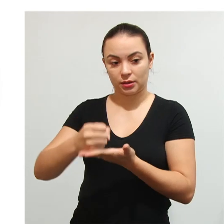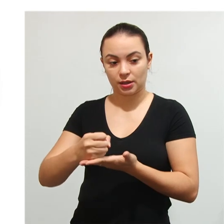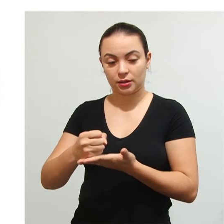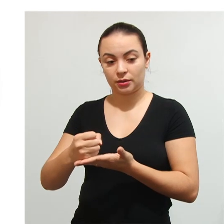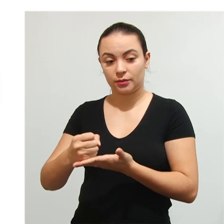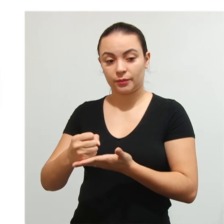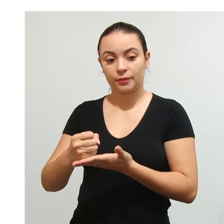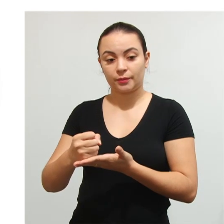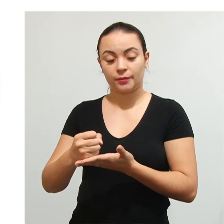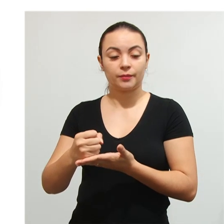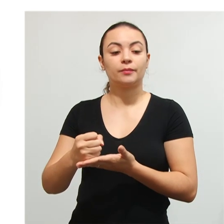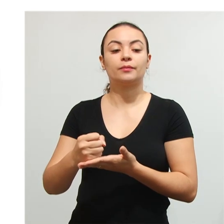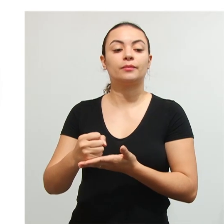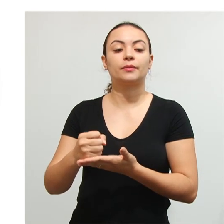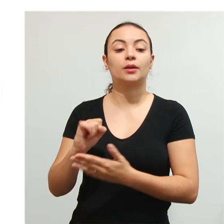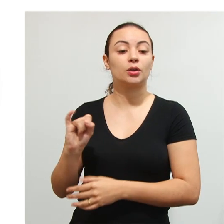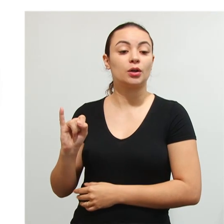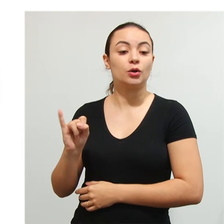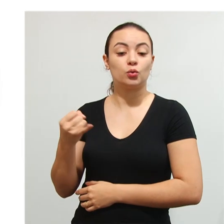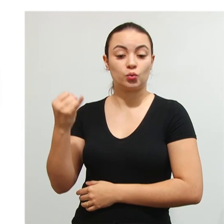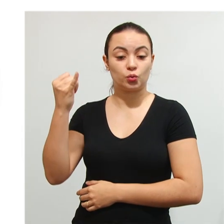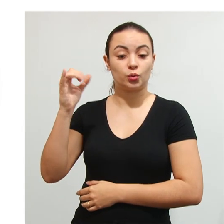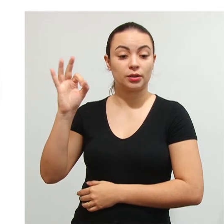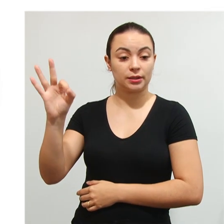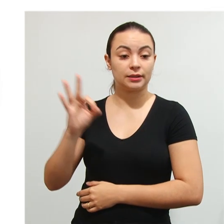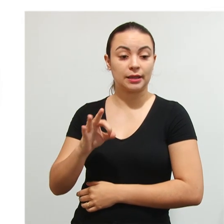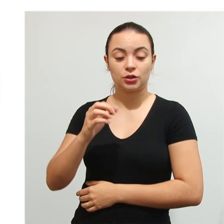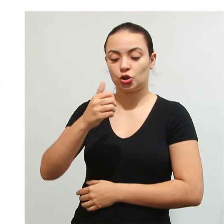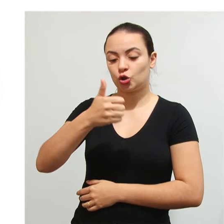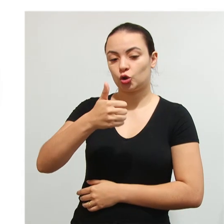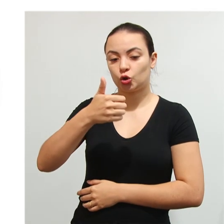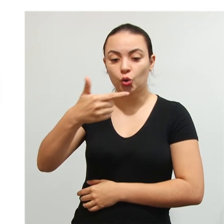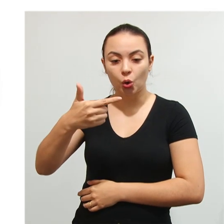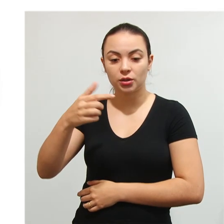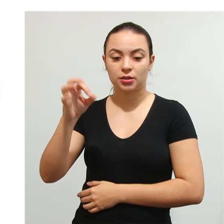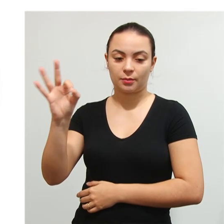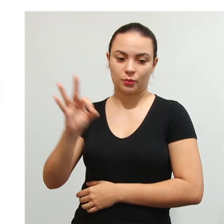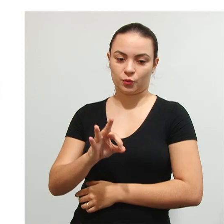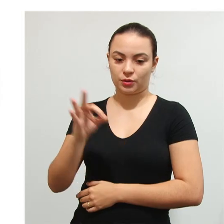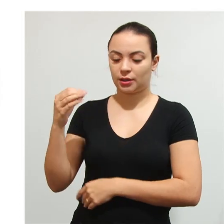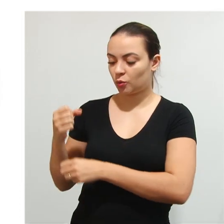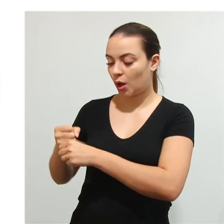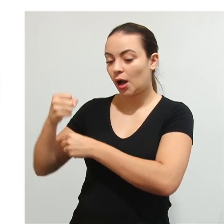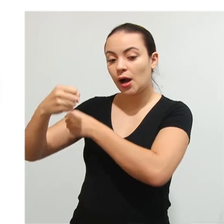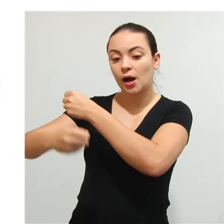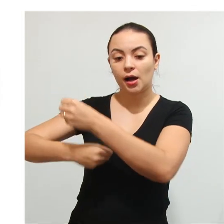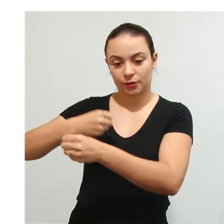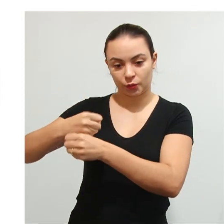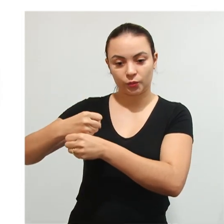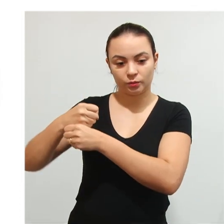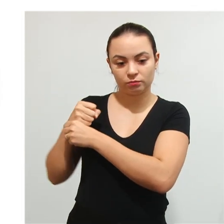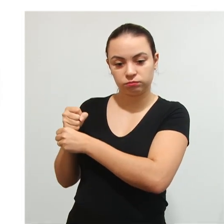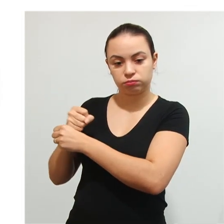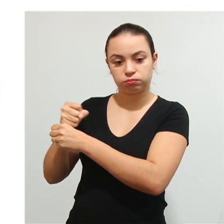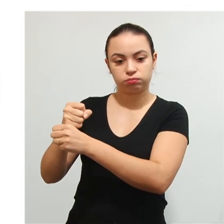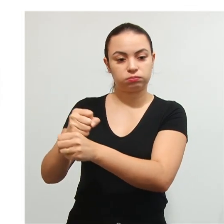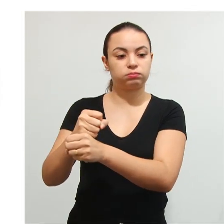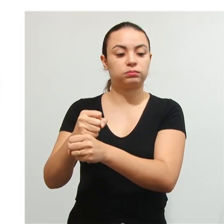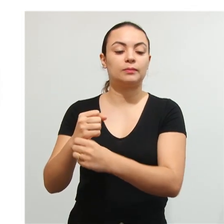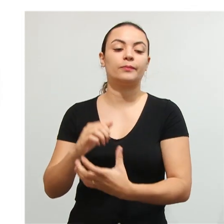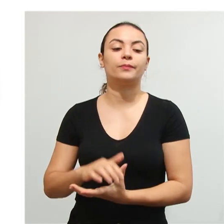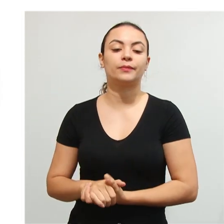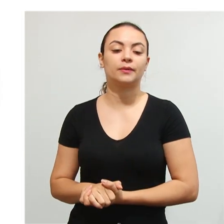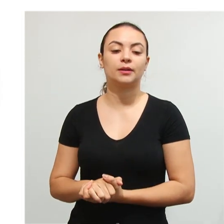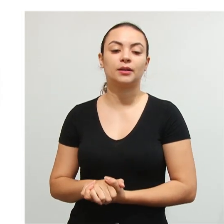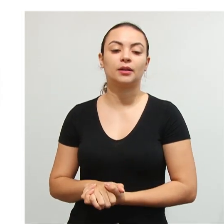juros de 12% ao ano a ao ano capitalizadas mensalmente mas espera aí